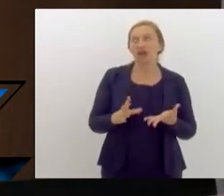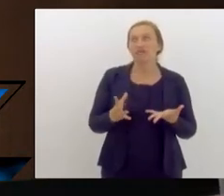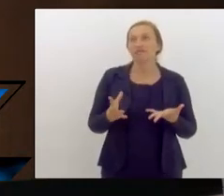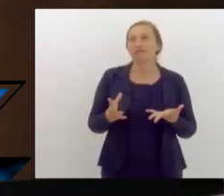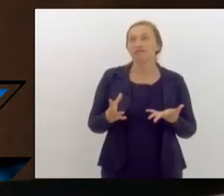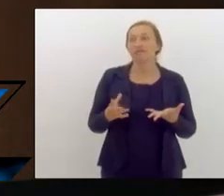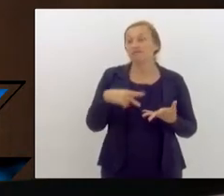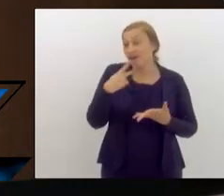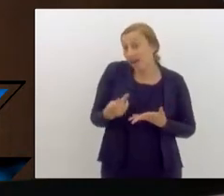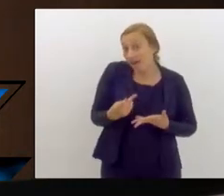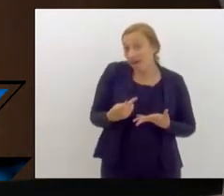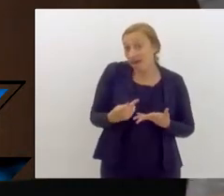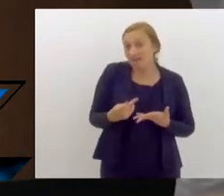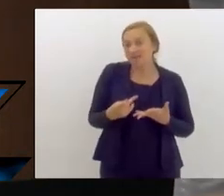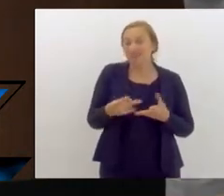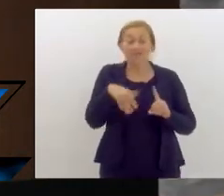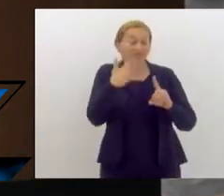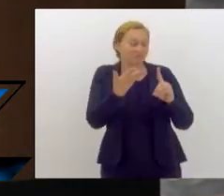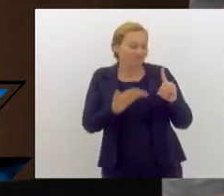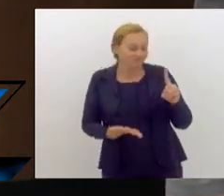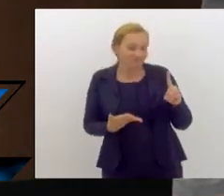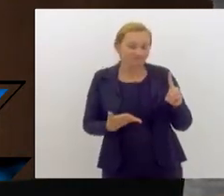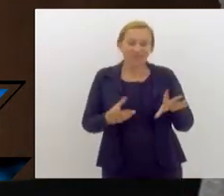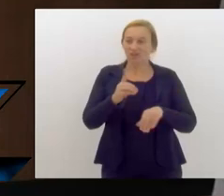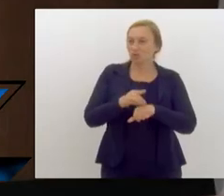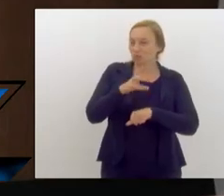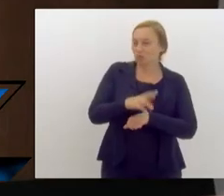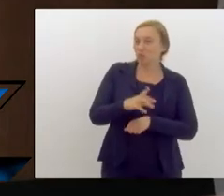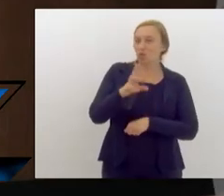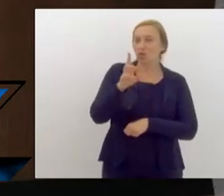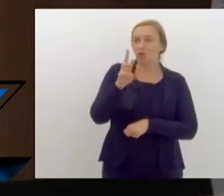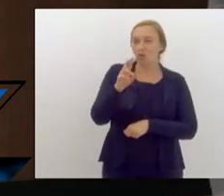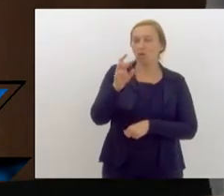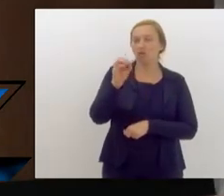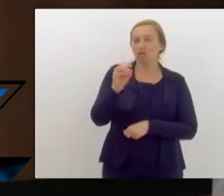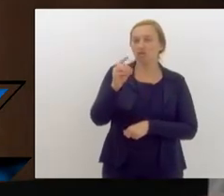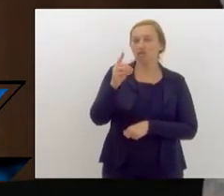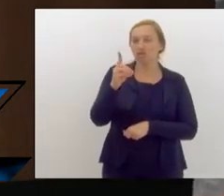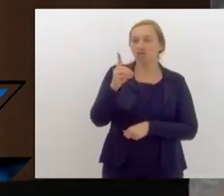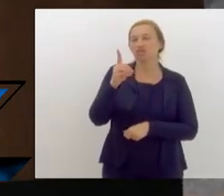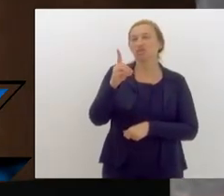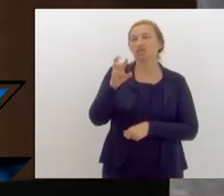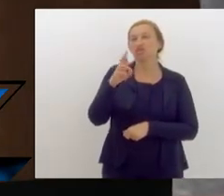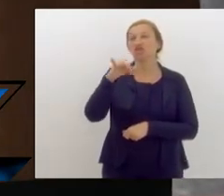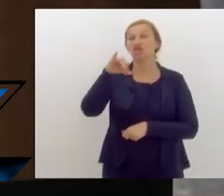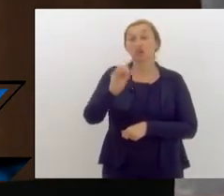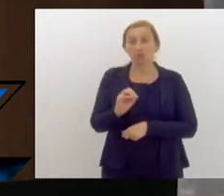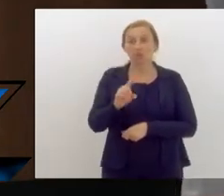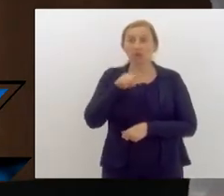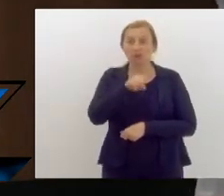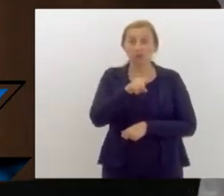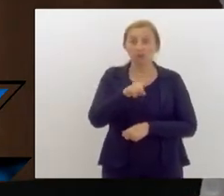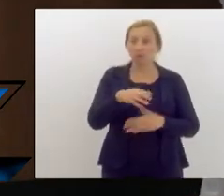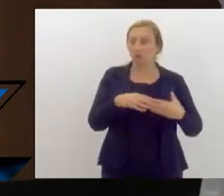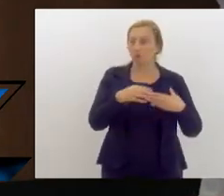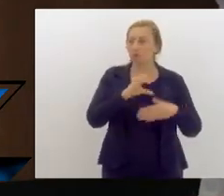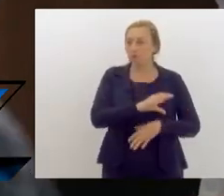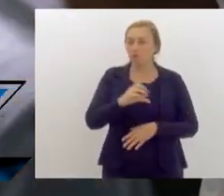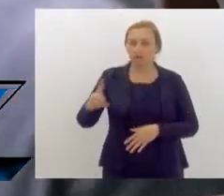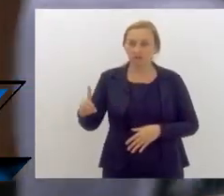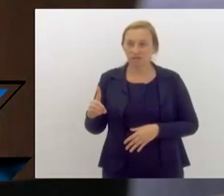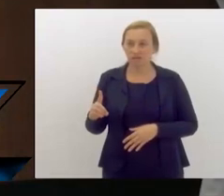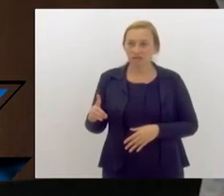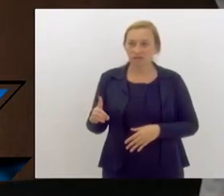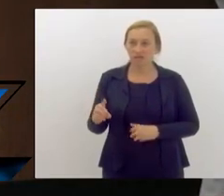comentar essa honraria ao Dr Rodrigo Azambuja é ele que coordena as varas da